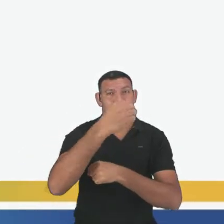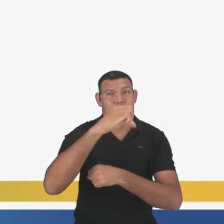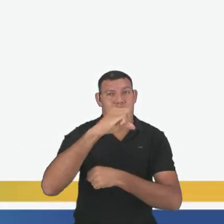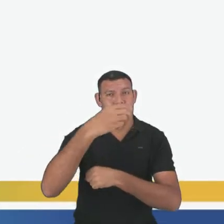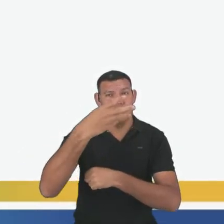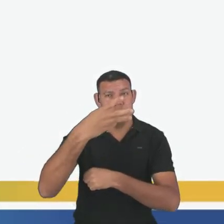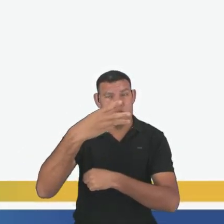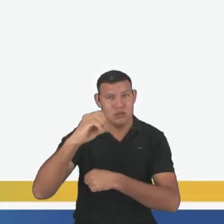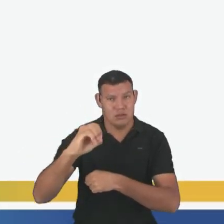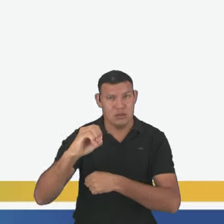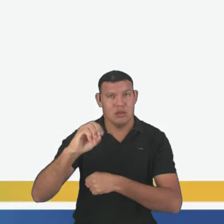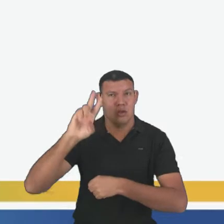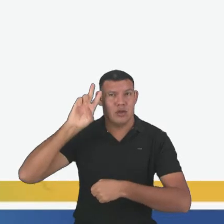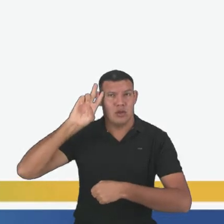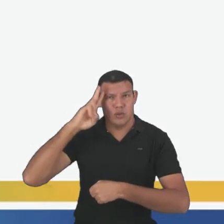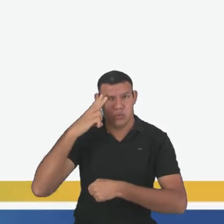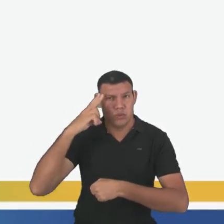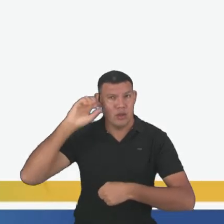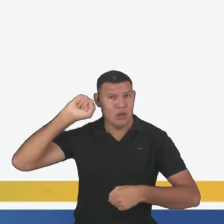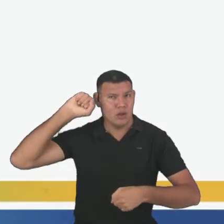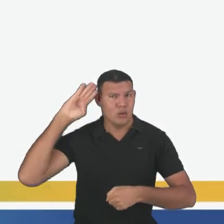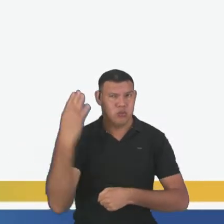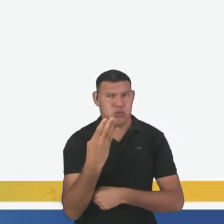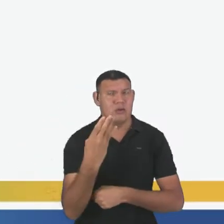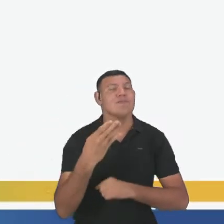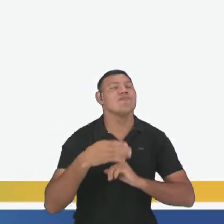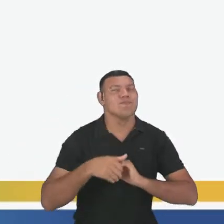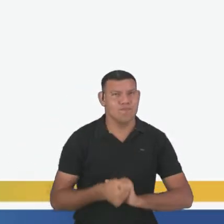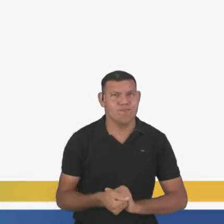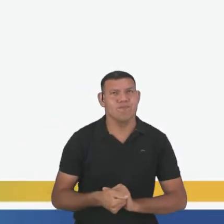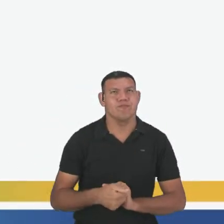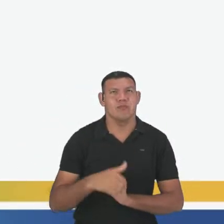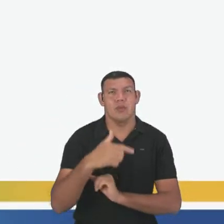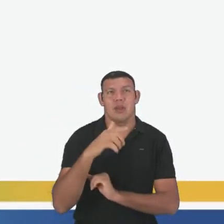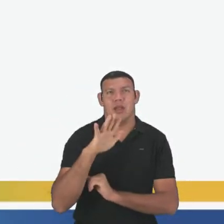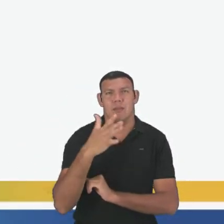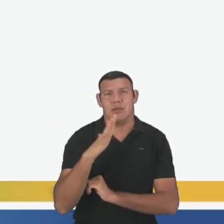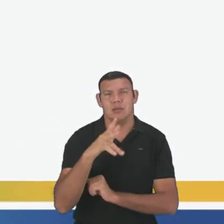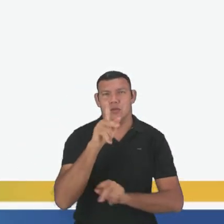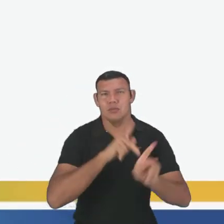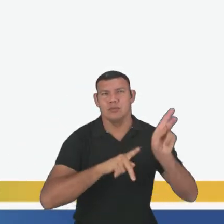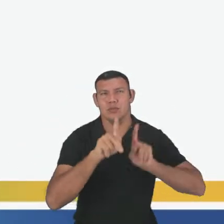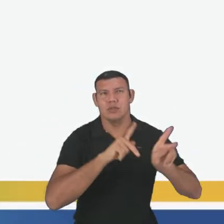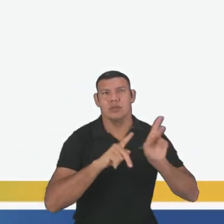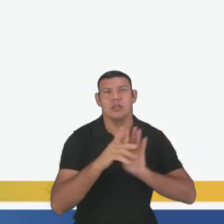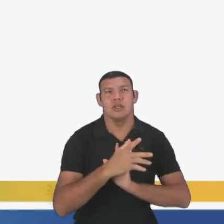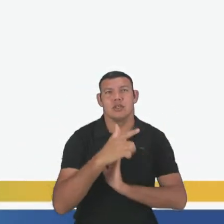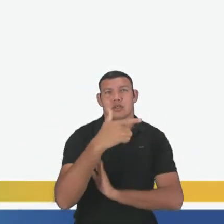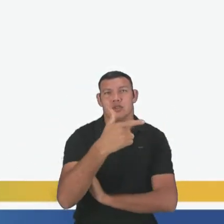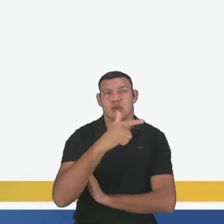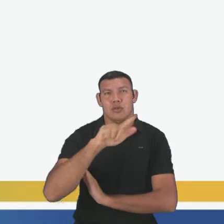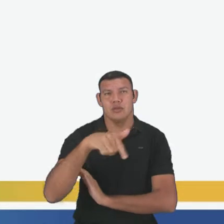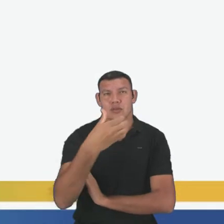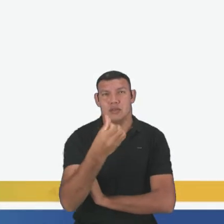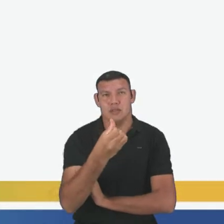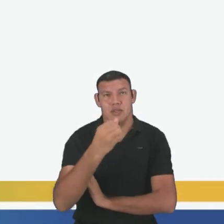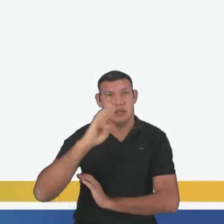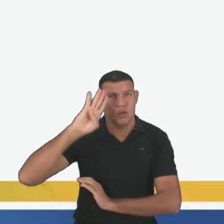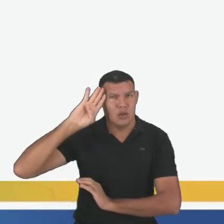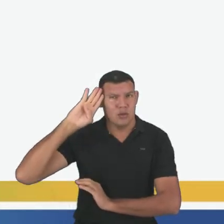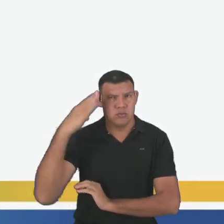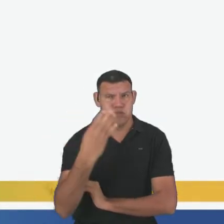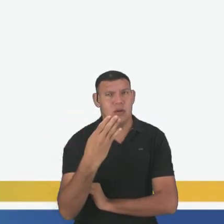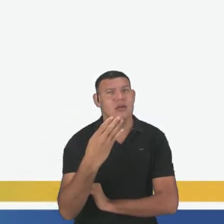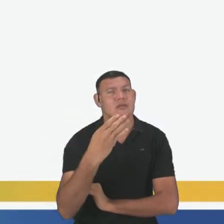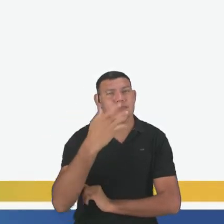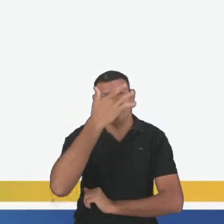2 bilhões de pessoas. A população mundial era de 2,6 bilhões de pessoas em 1950 e vai crescendo, e aí